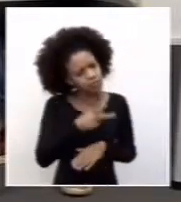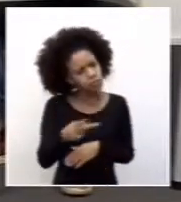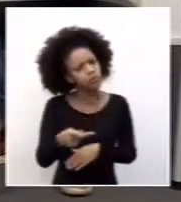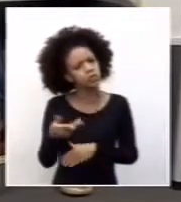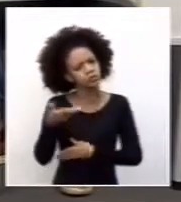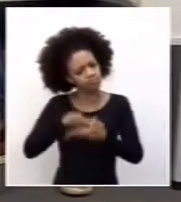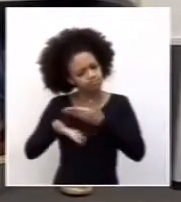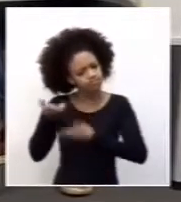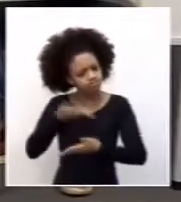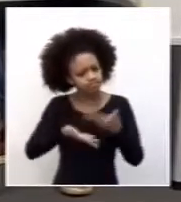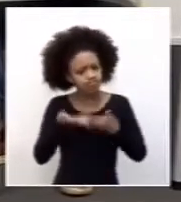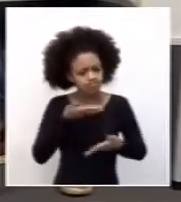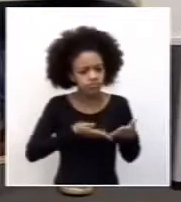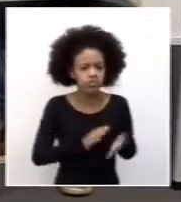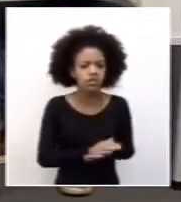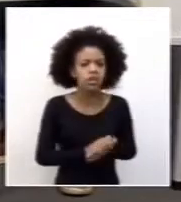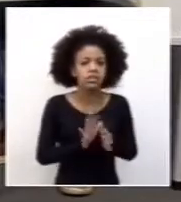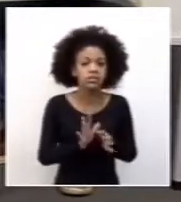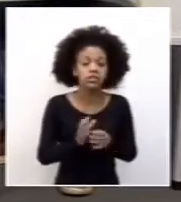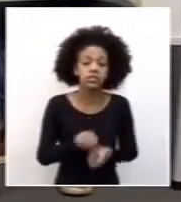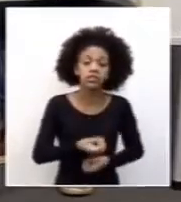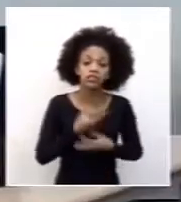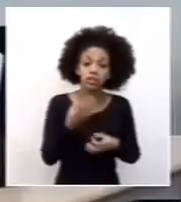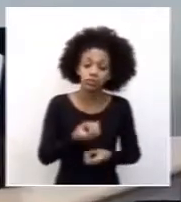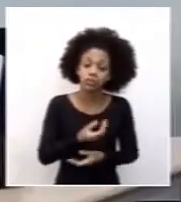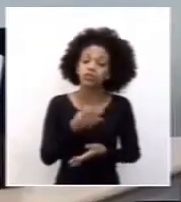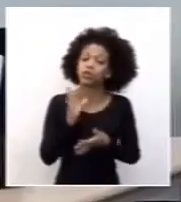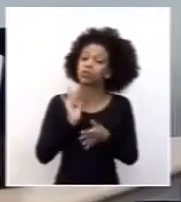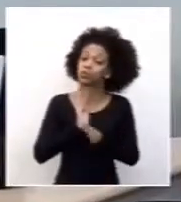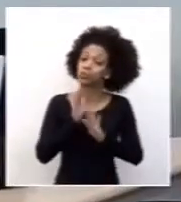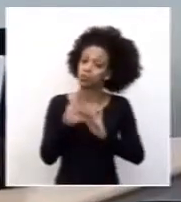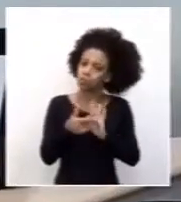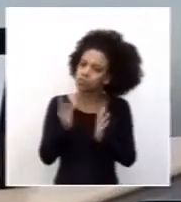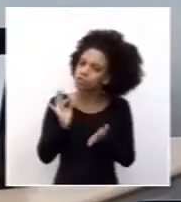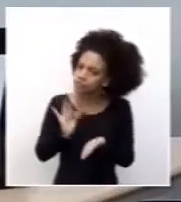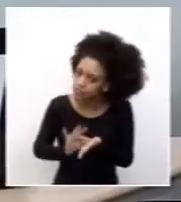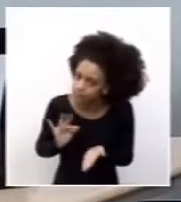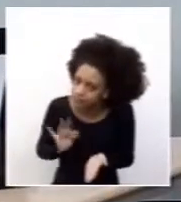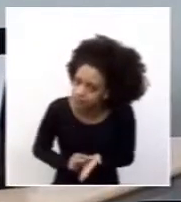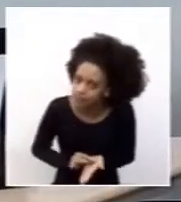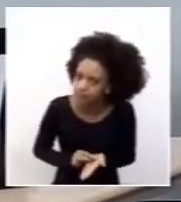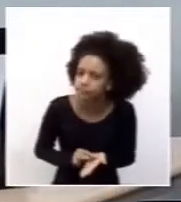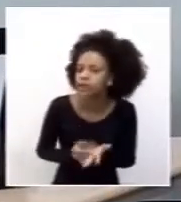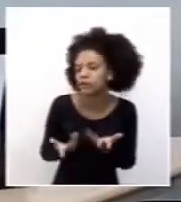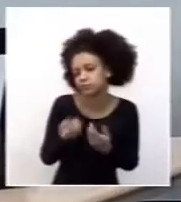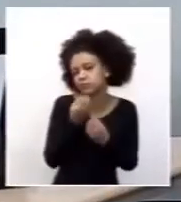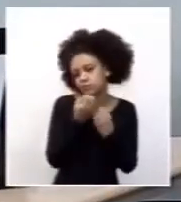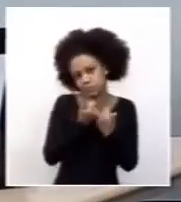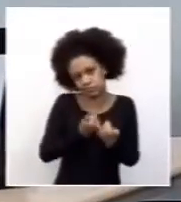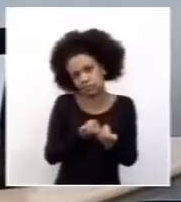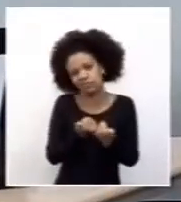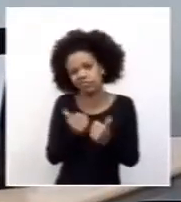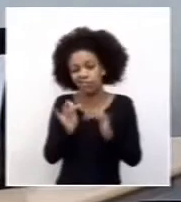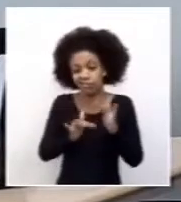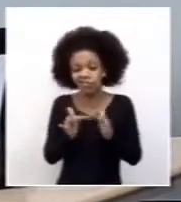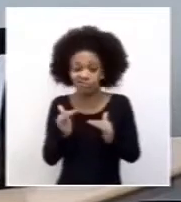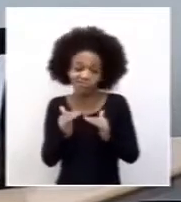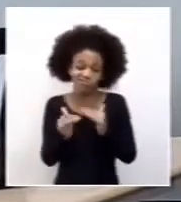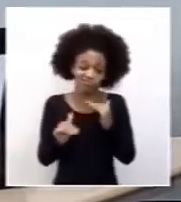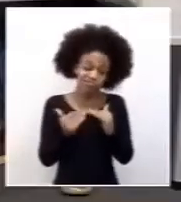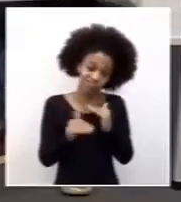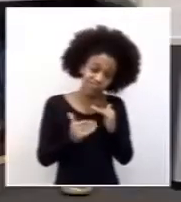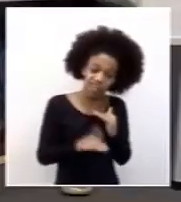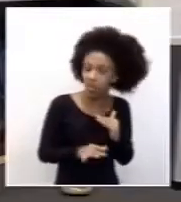né? Então, essas informações, elas todas são verdadeiras, professores, todos. Tudo bem, alguns vão ficar contrariados, não,